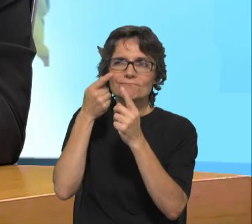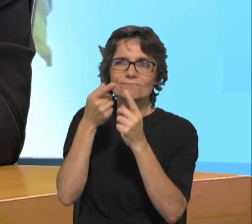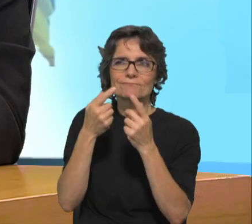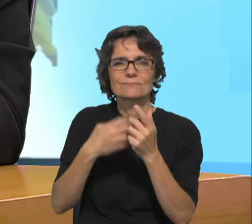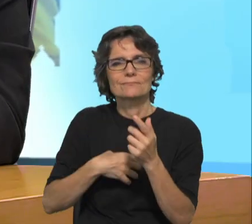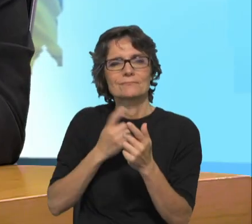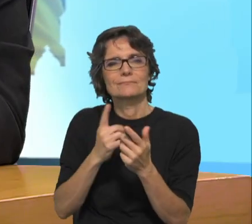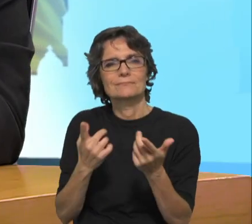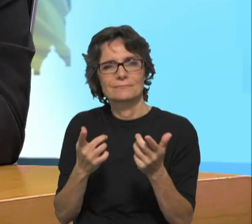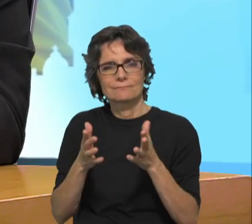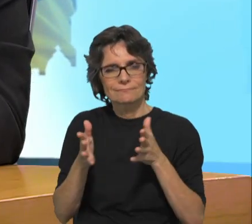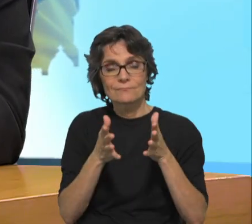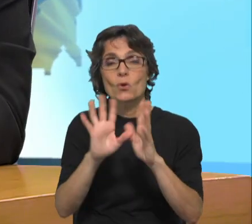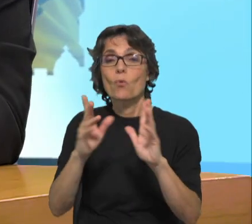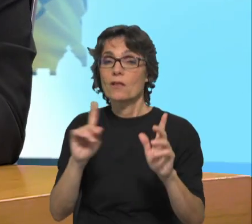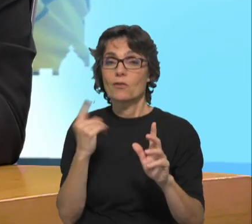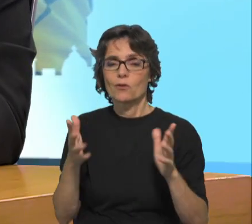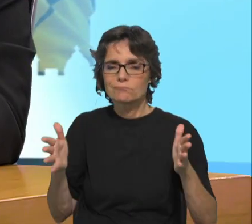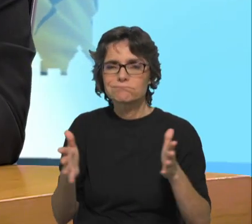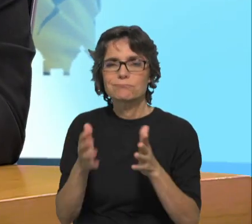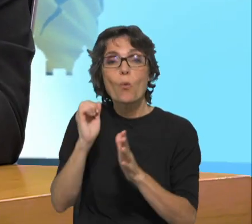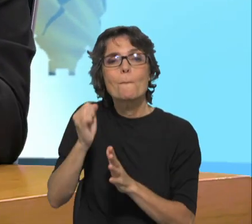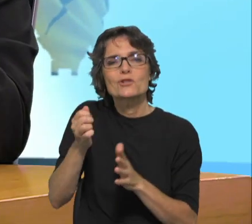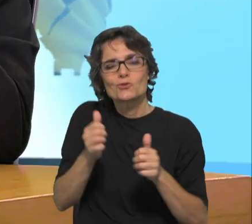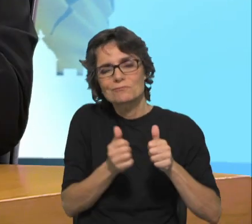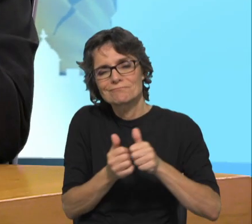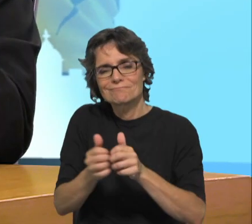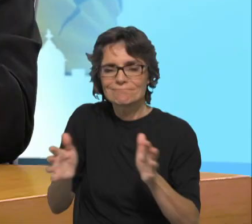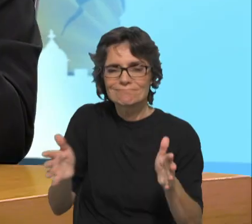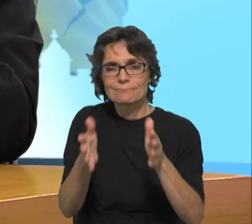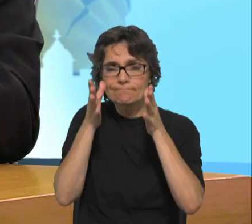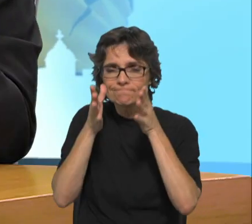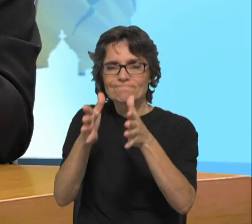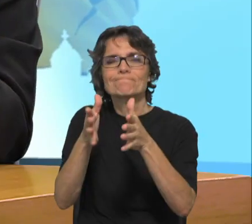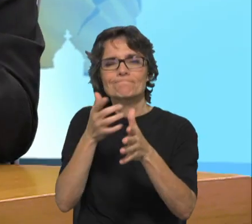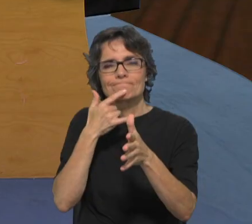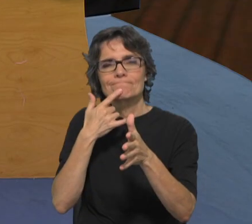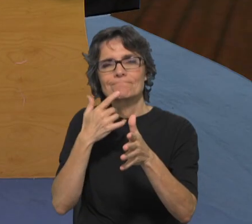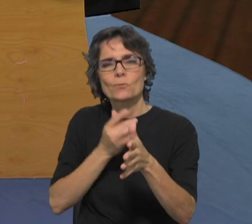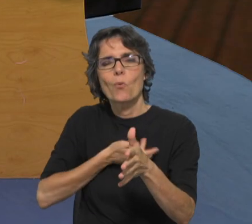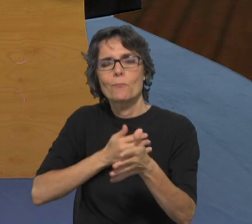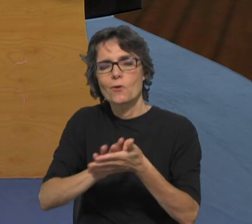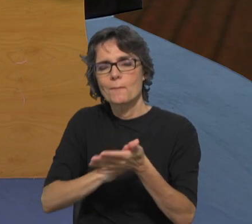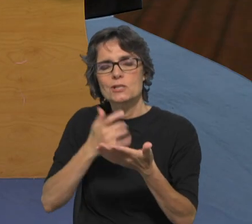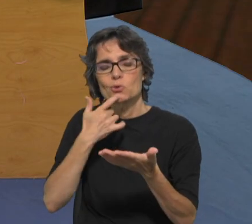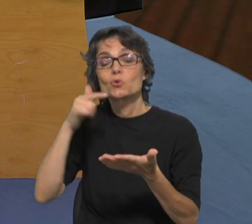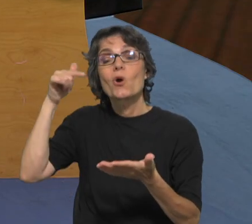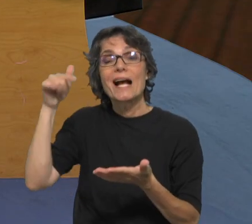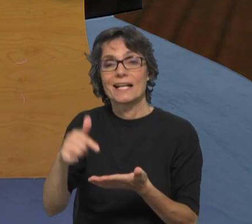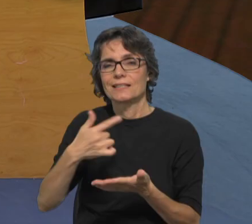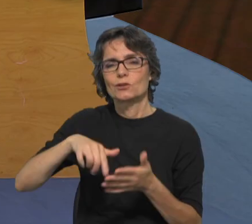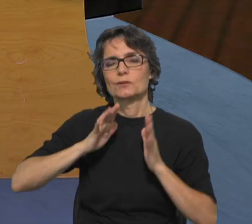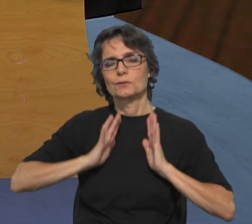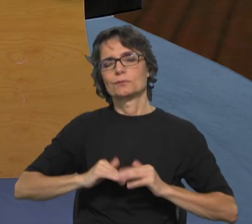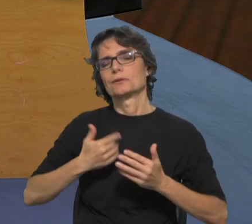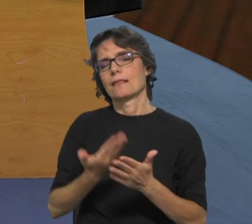quando estamos orientados, centrados, quando estamos focados no essencial, que é o amor, aí é que podemos encontrar descanso para as